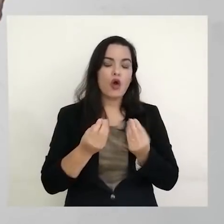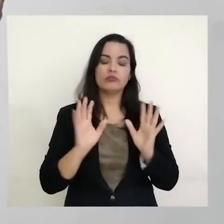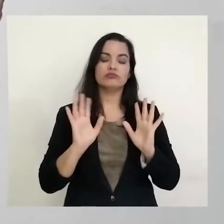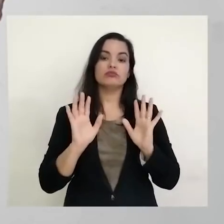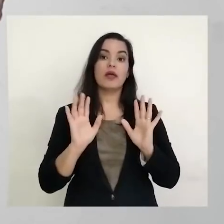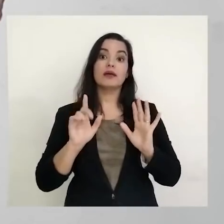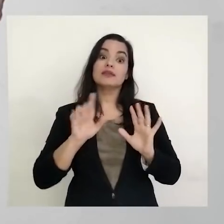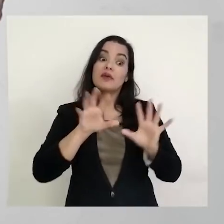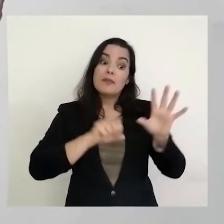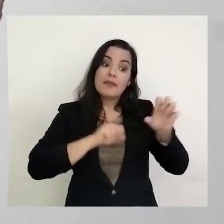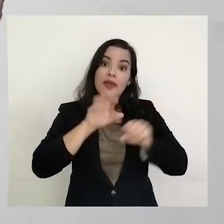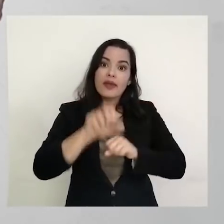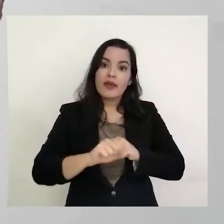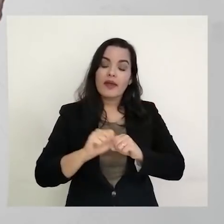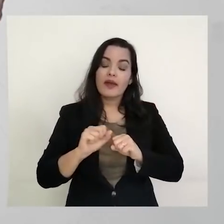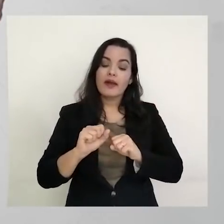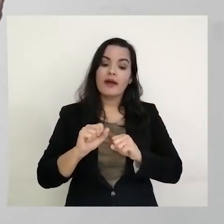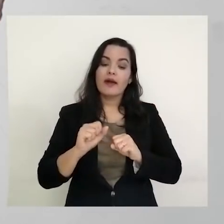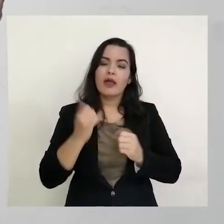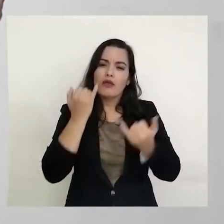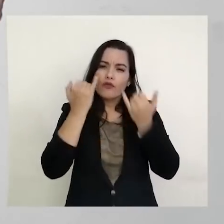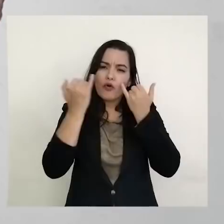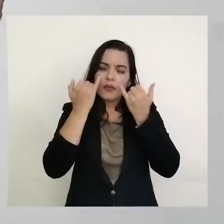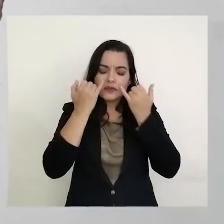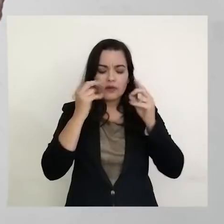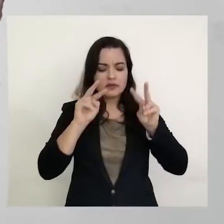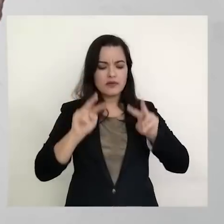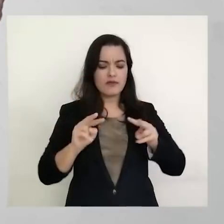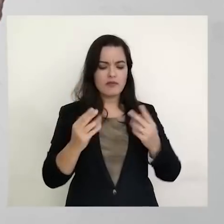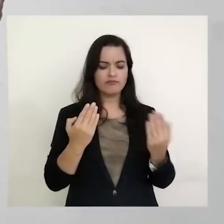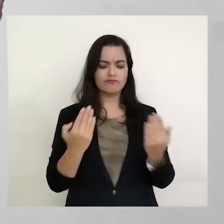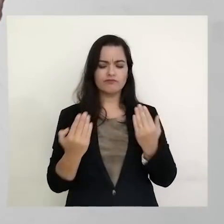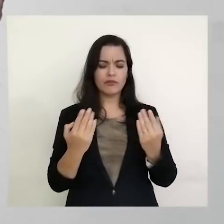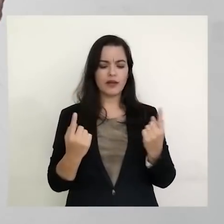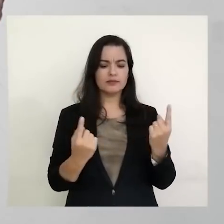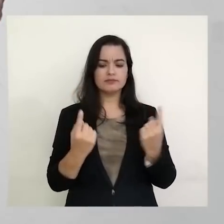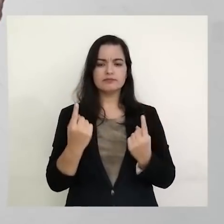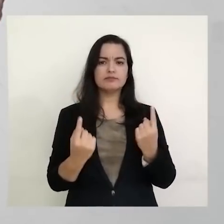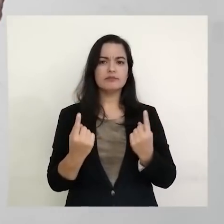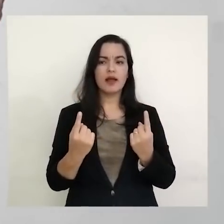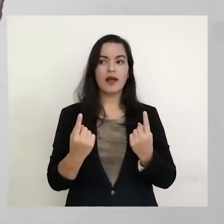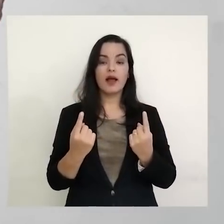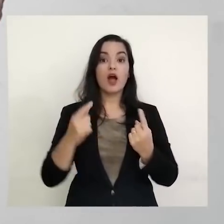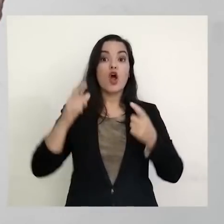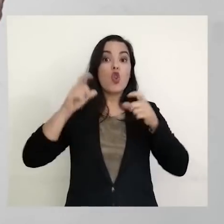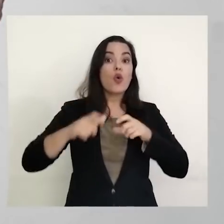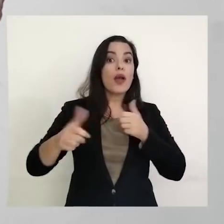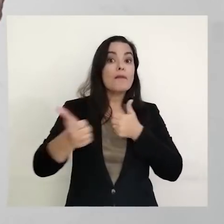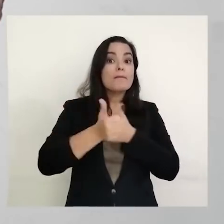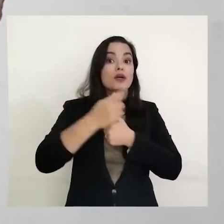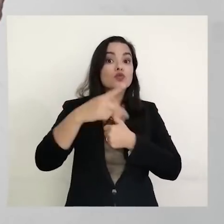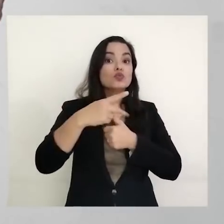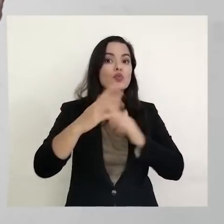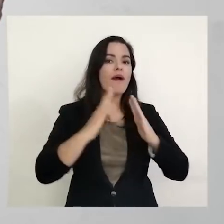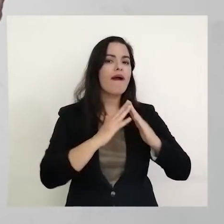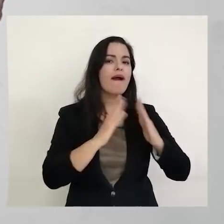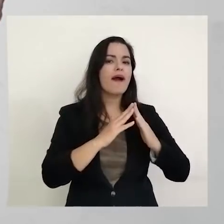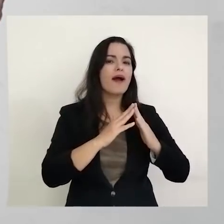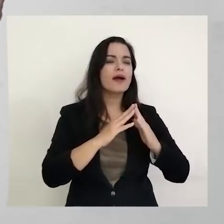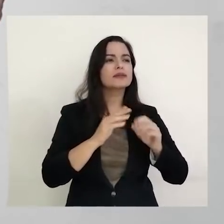essas informações e você vai comparar com o seu local de vivência e vai